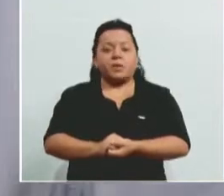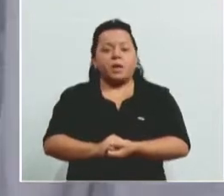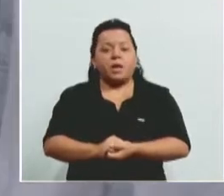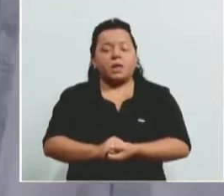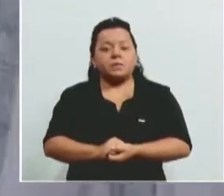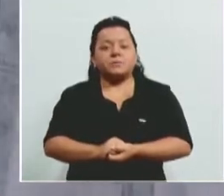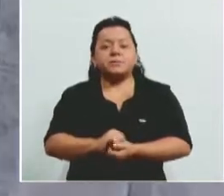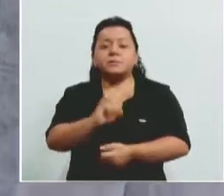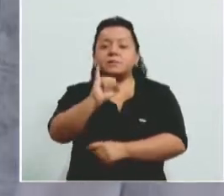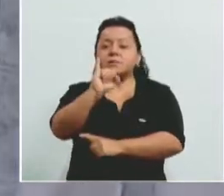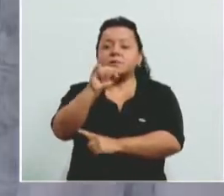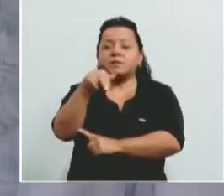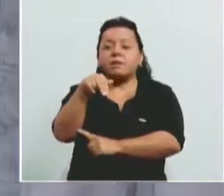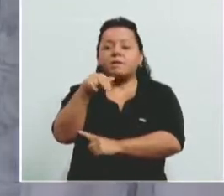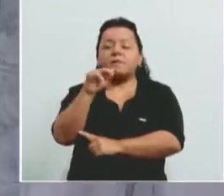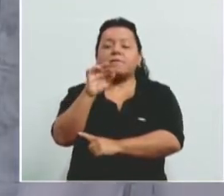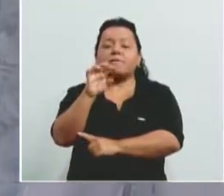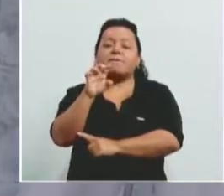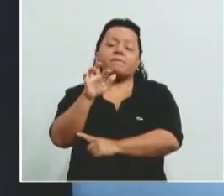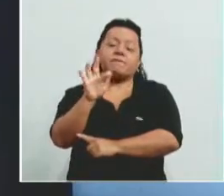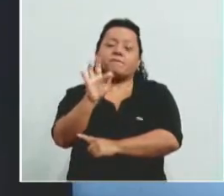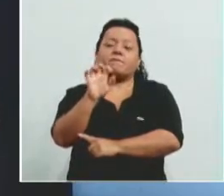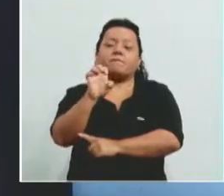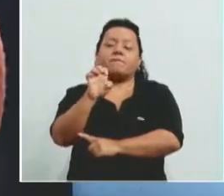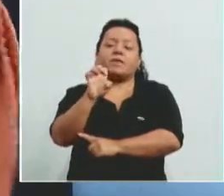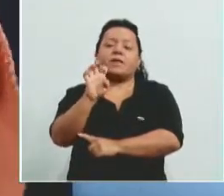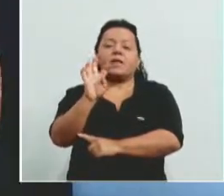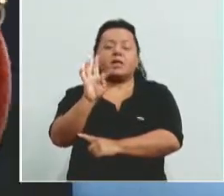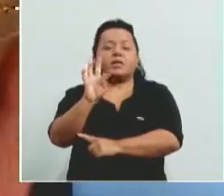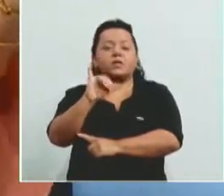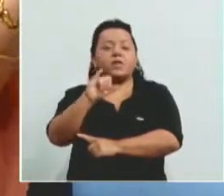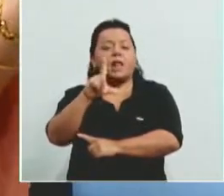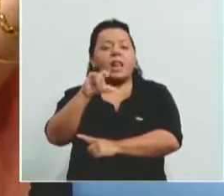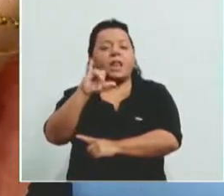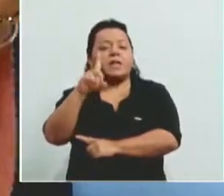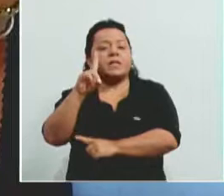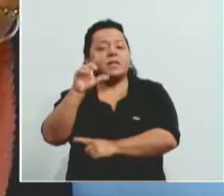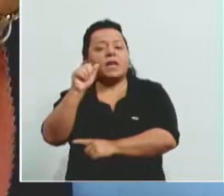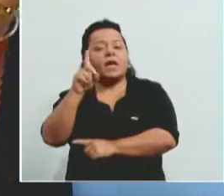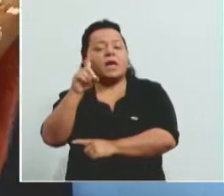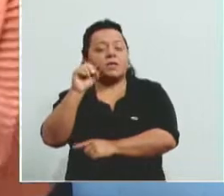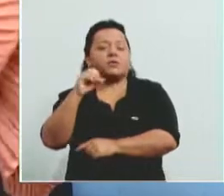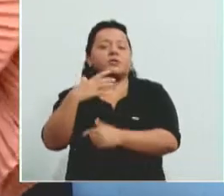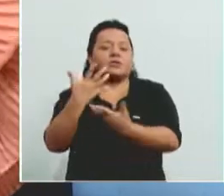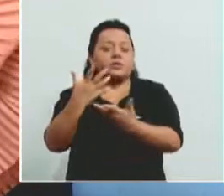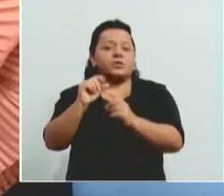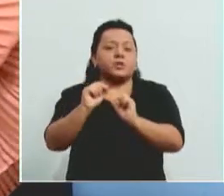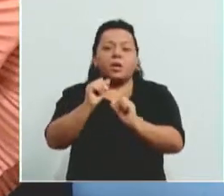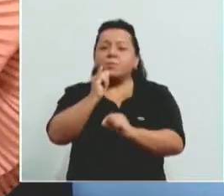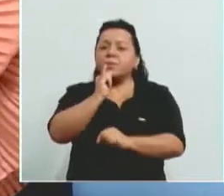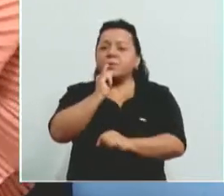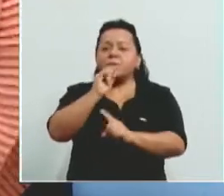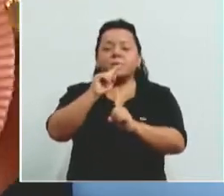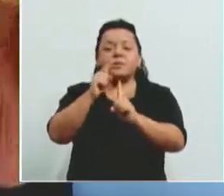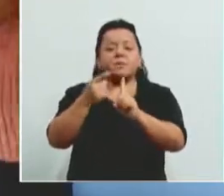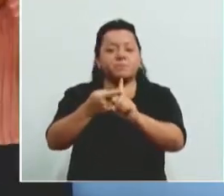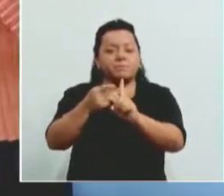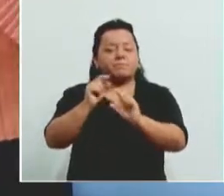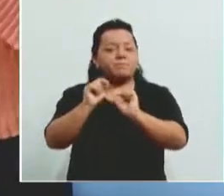ser um sintoma de endometriose? Geralmente acaba sendo descoberto, na maioria, por conta da